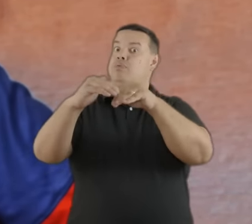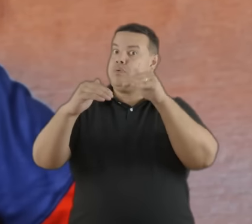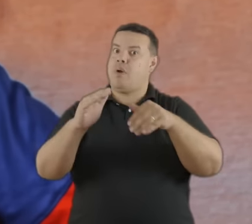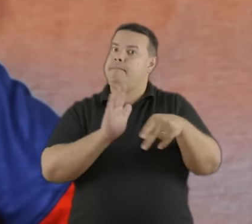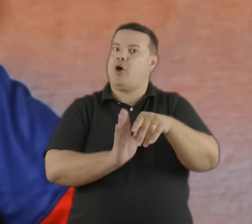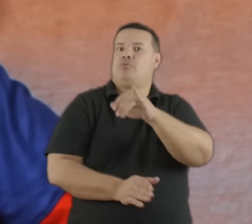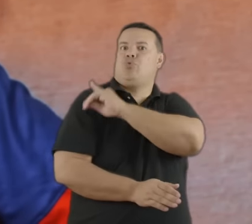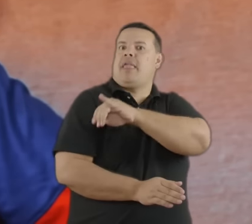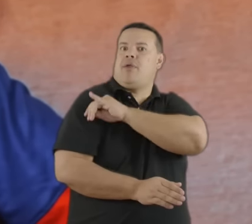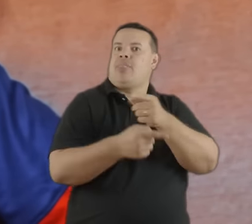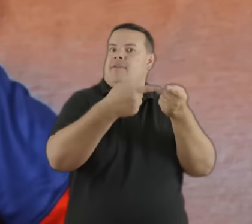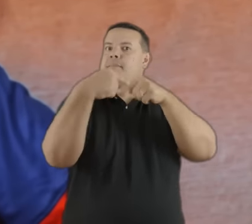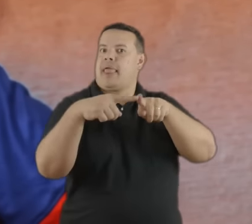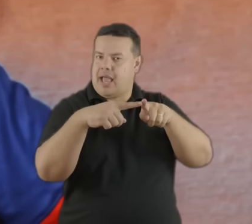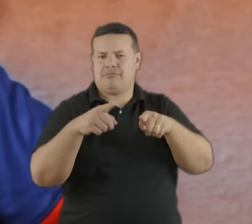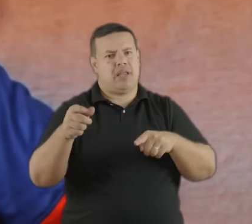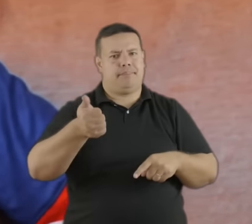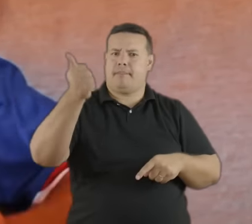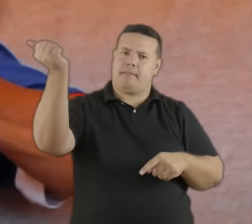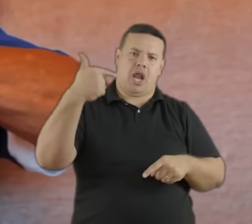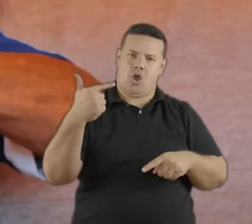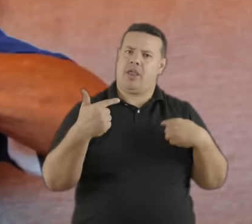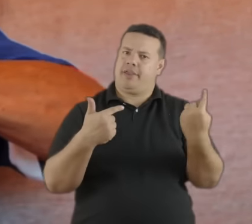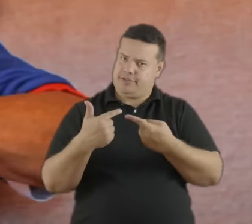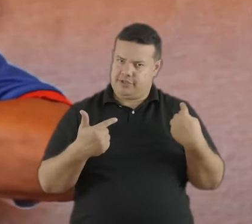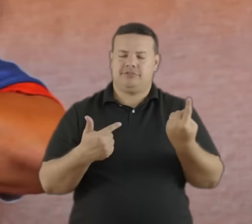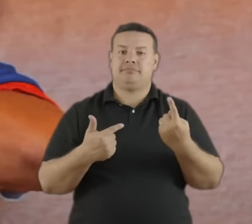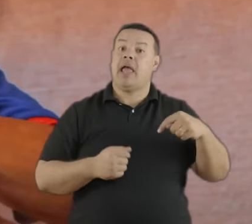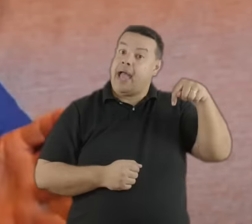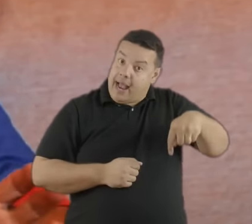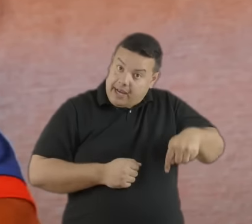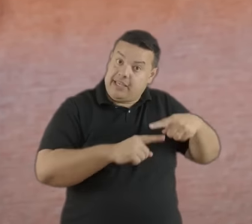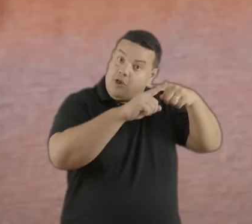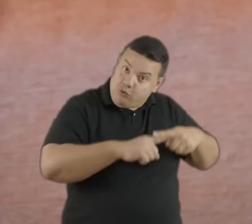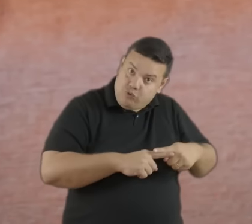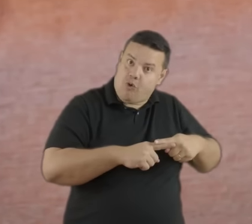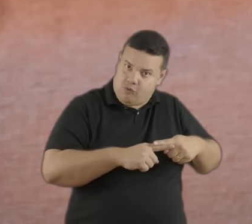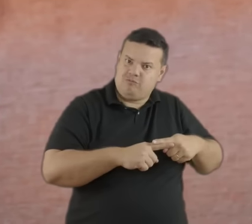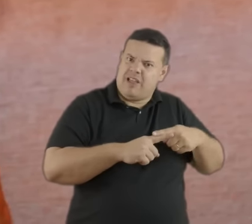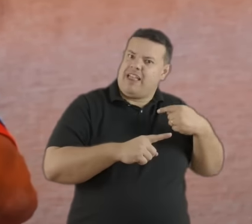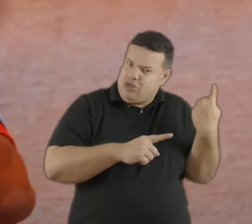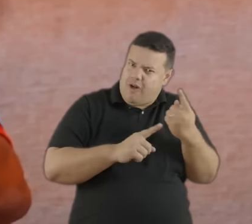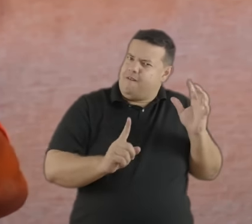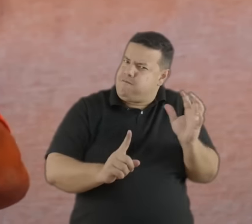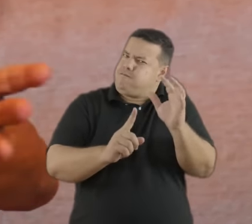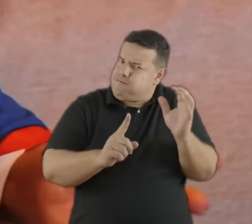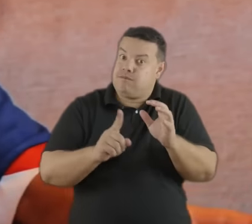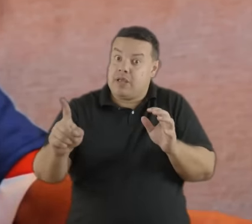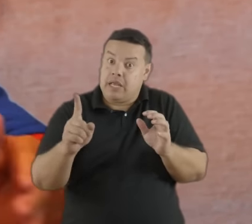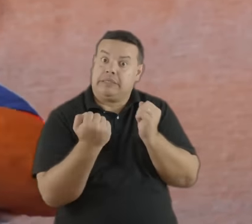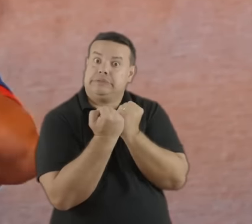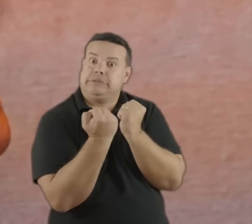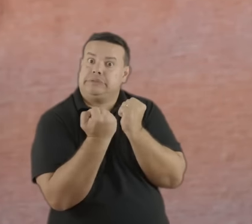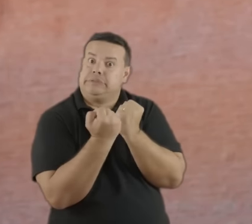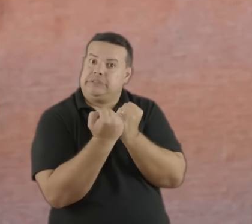tudo. Eles eram melhor que a gente. Aqui, a gente partiu para cima, ele se segurou. A gente, a posse de